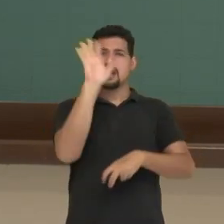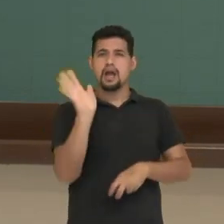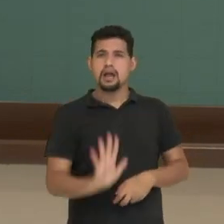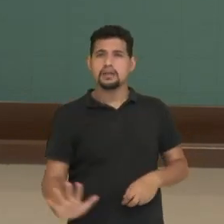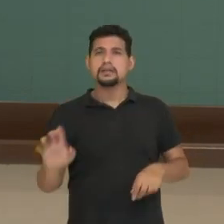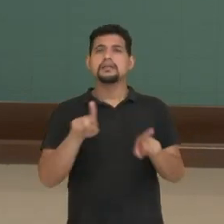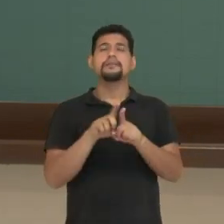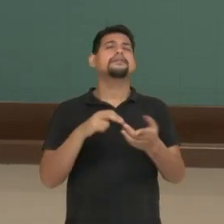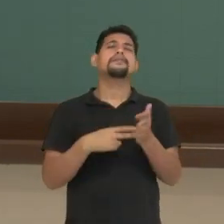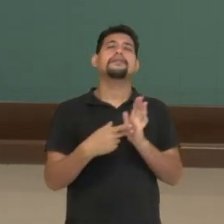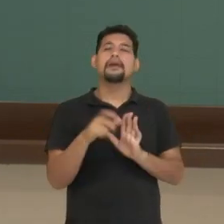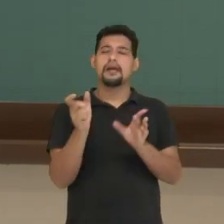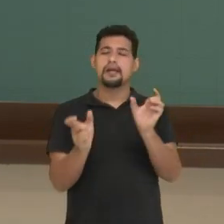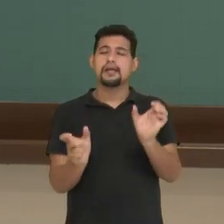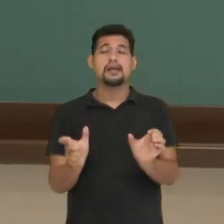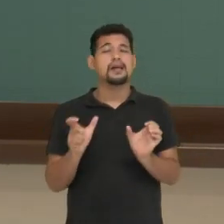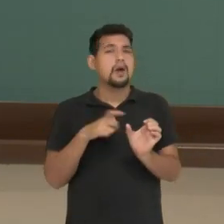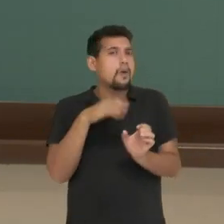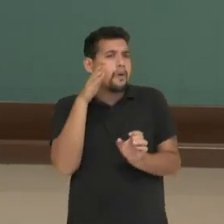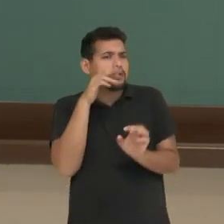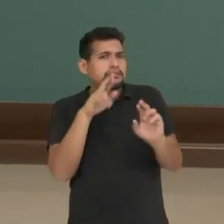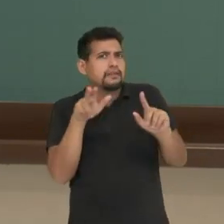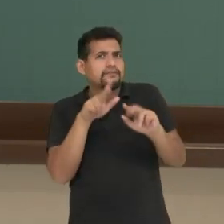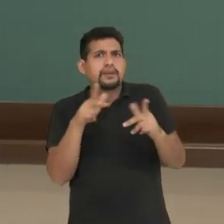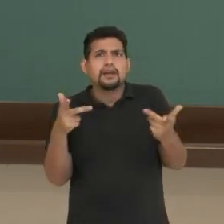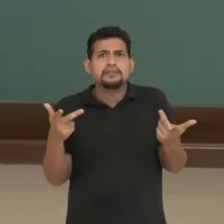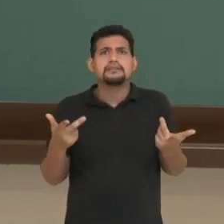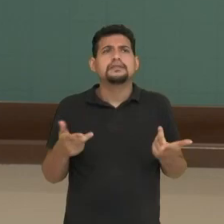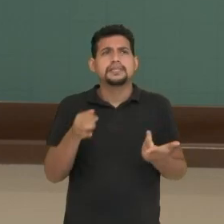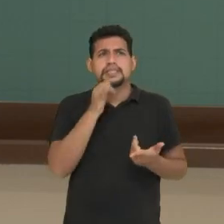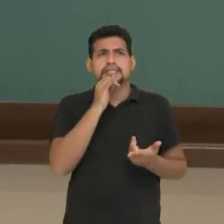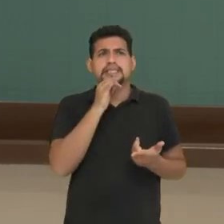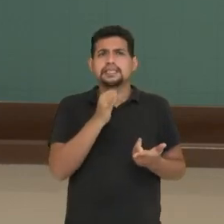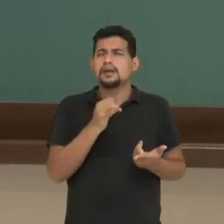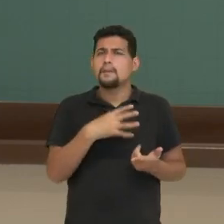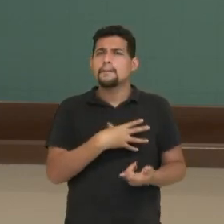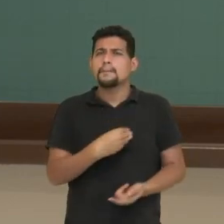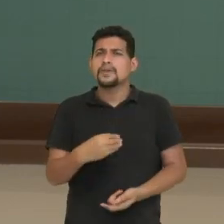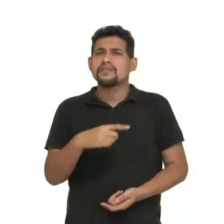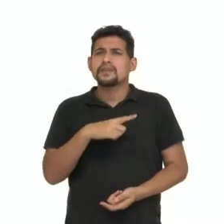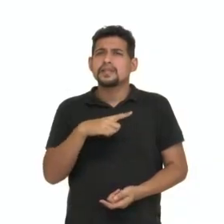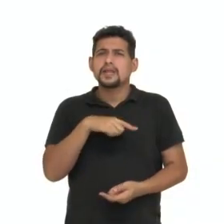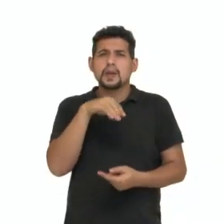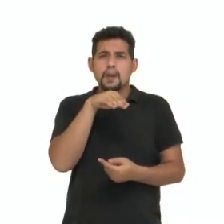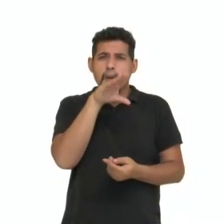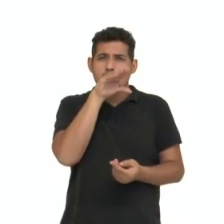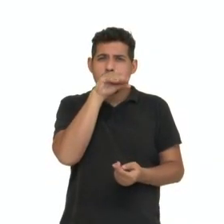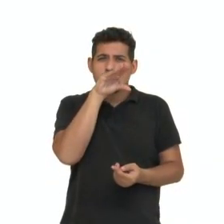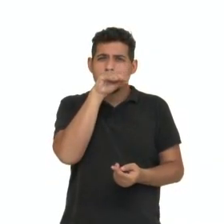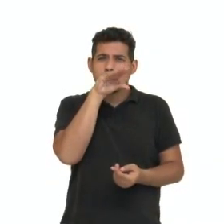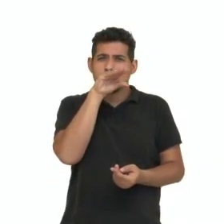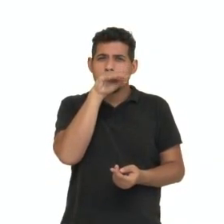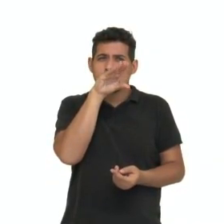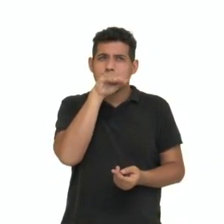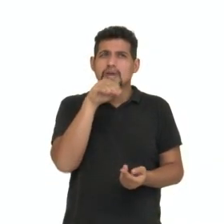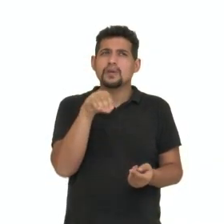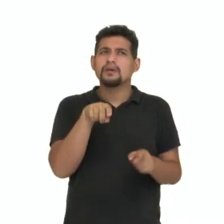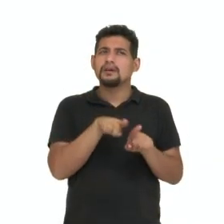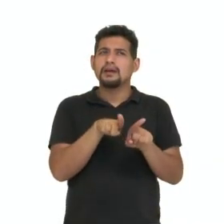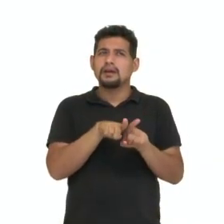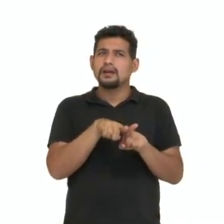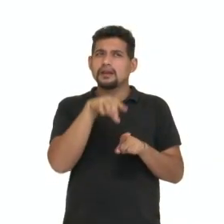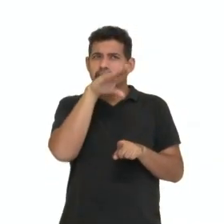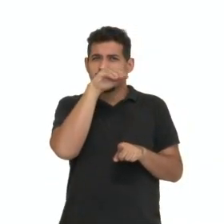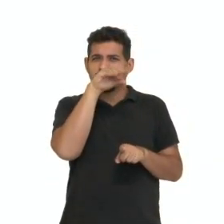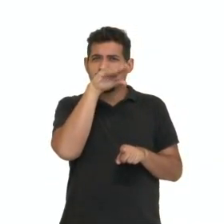aqueles mamíferos que têm características bem curiosas, né? Então, por exemplo, é um mamífero que tem bico, né? Na verdade, é como se fosse um focinho, né?